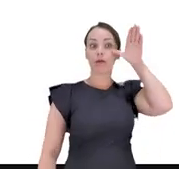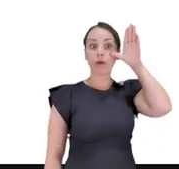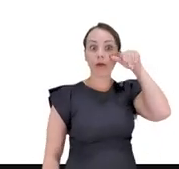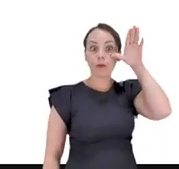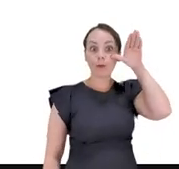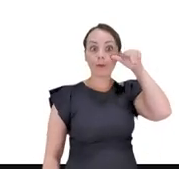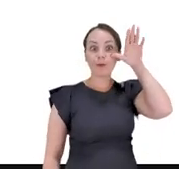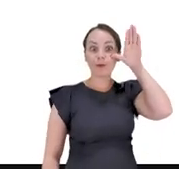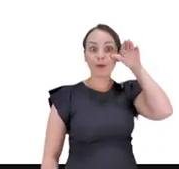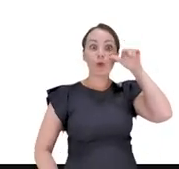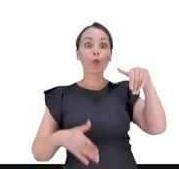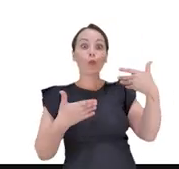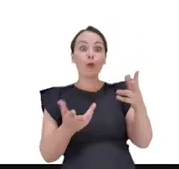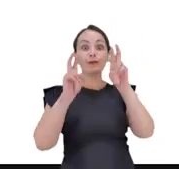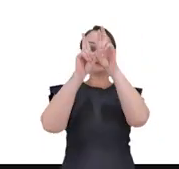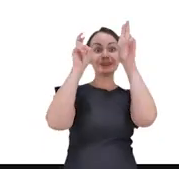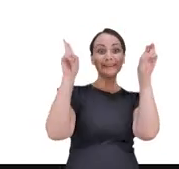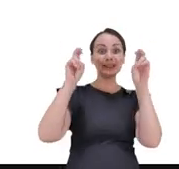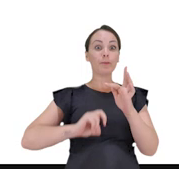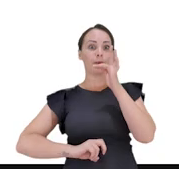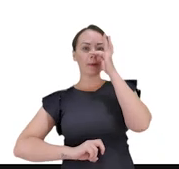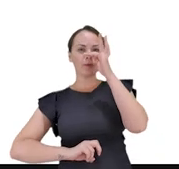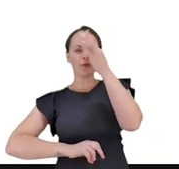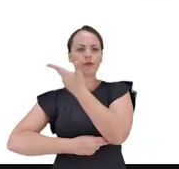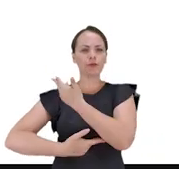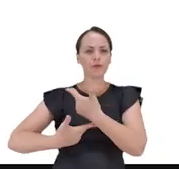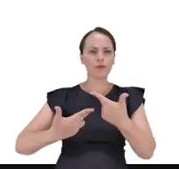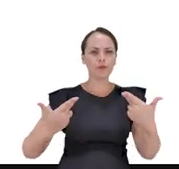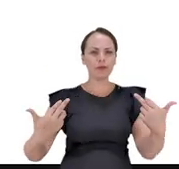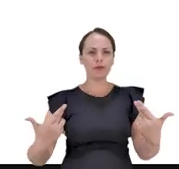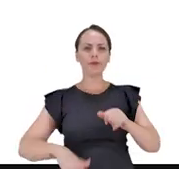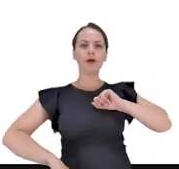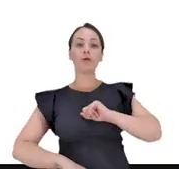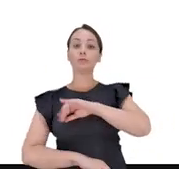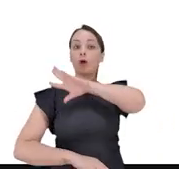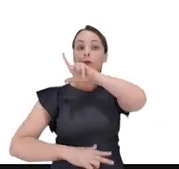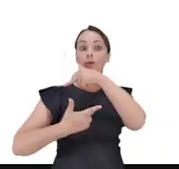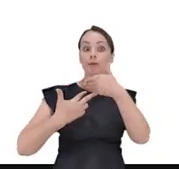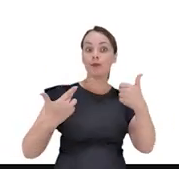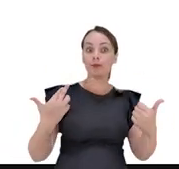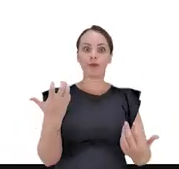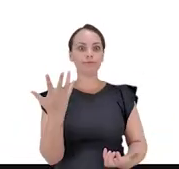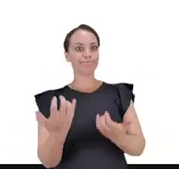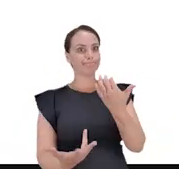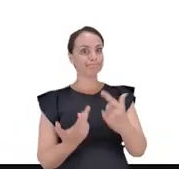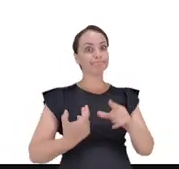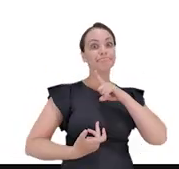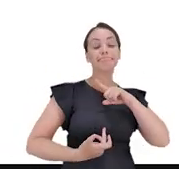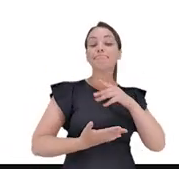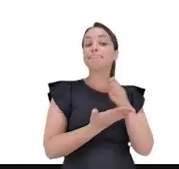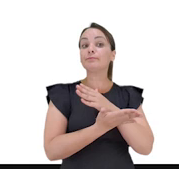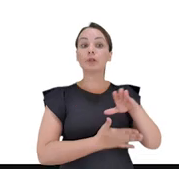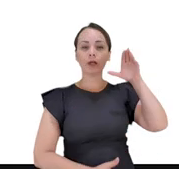é fauna, flora e fogo, a gente tem algumas curiosidades relacionadas a isso. Por exemplo,